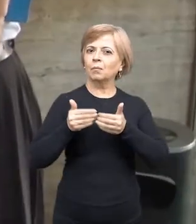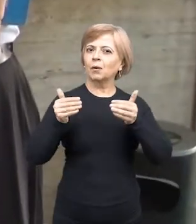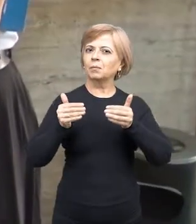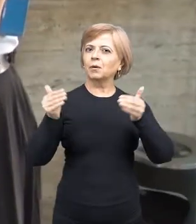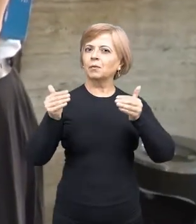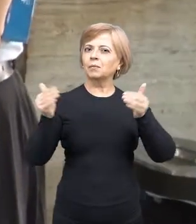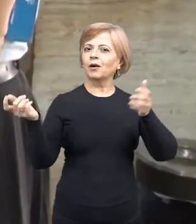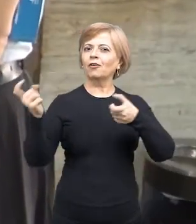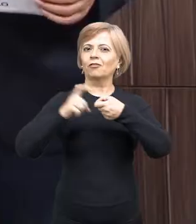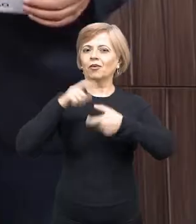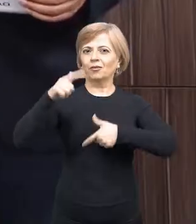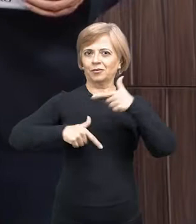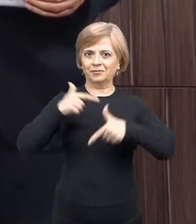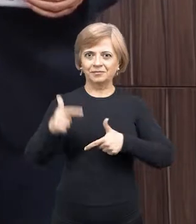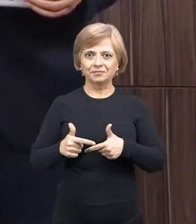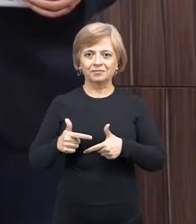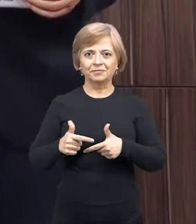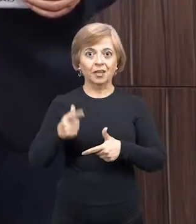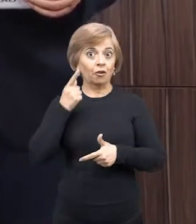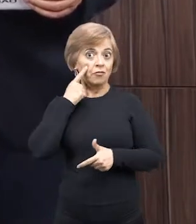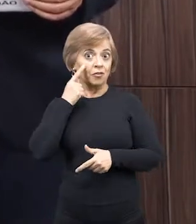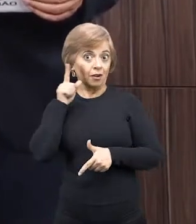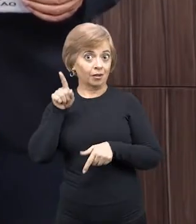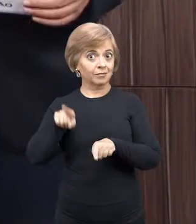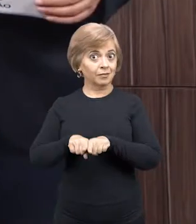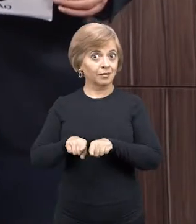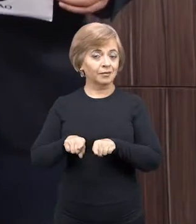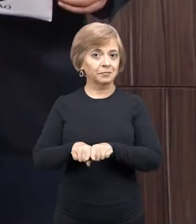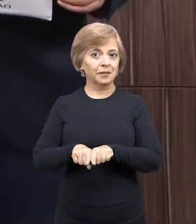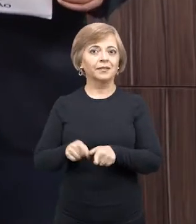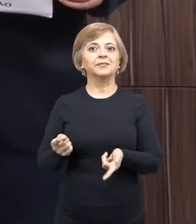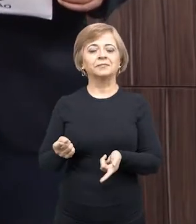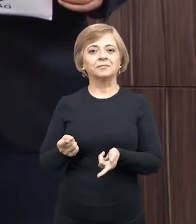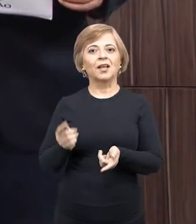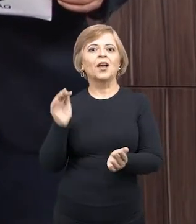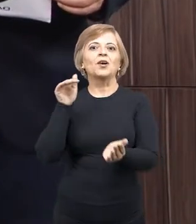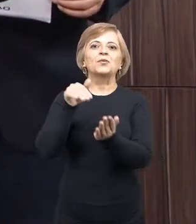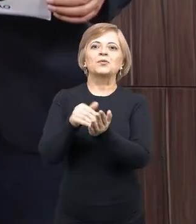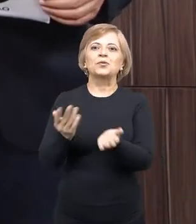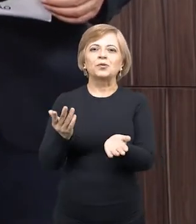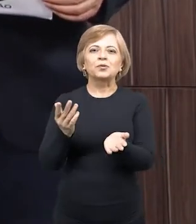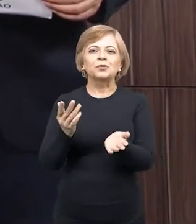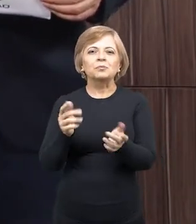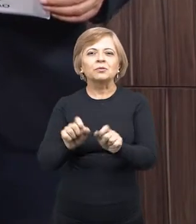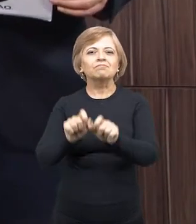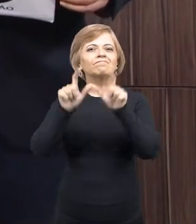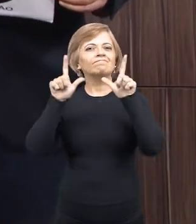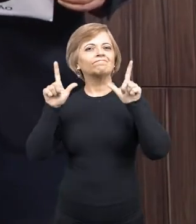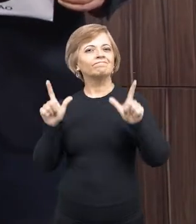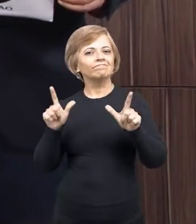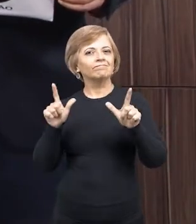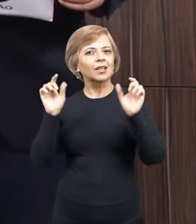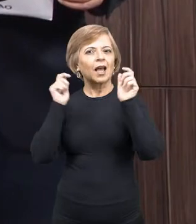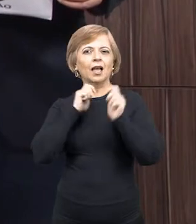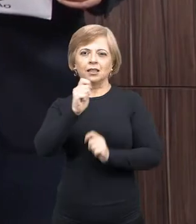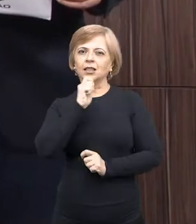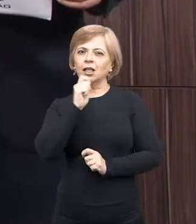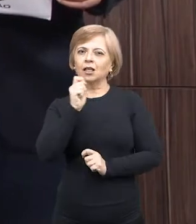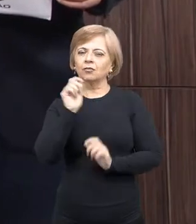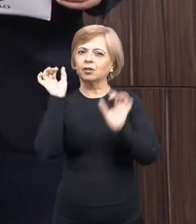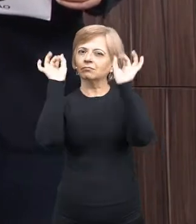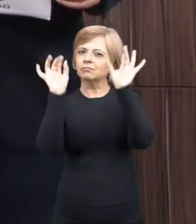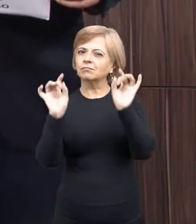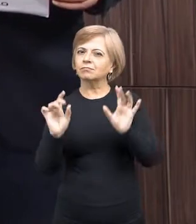e sistematizada. Confira também a última parte da entrevista exclusiva com o coordenador da Força Tarefa